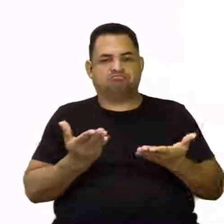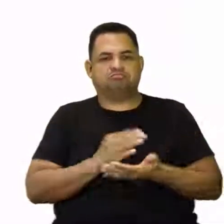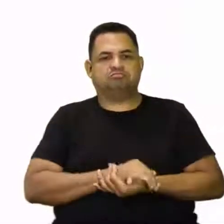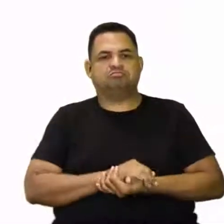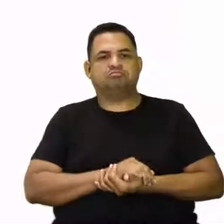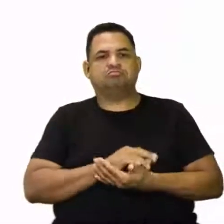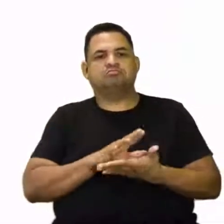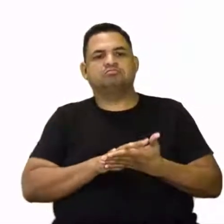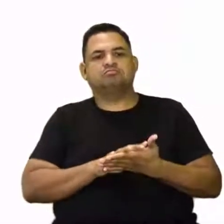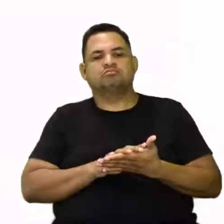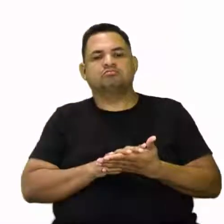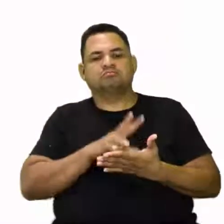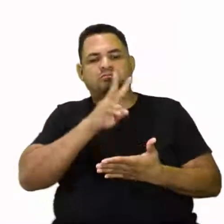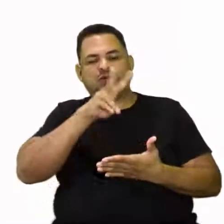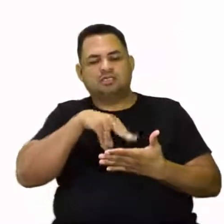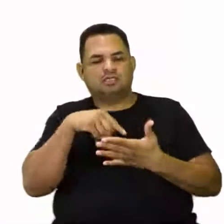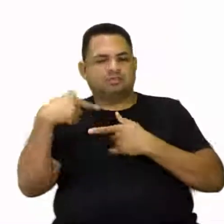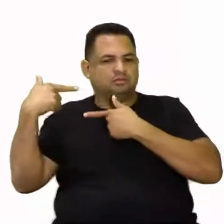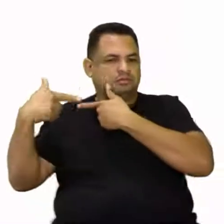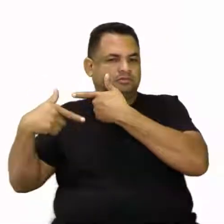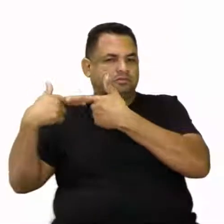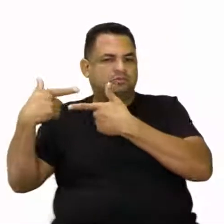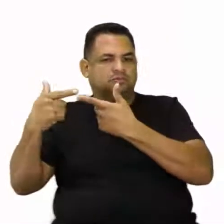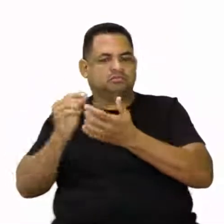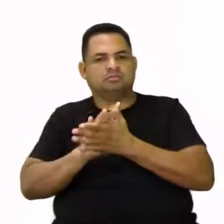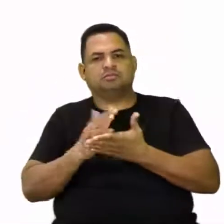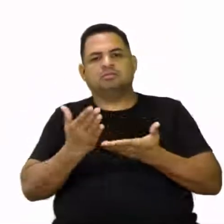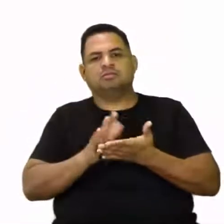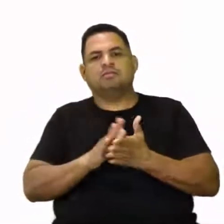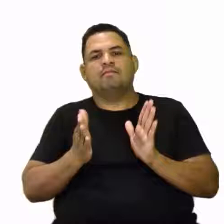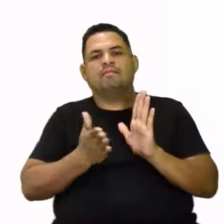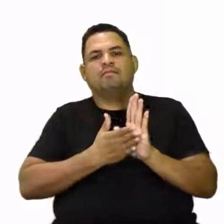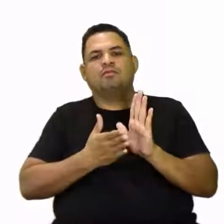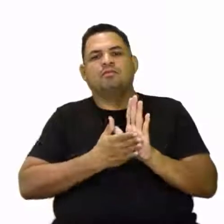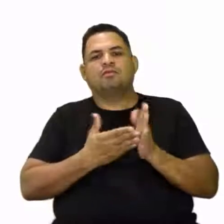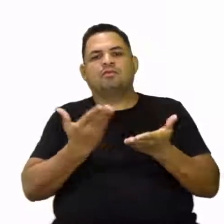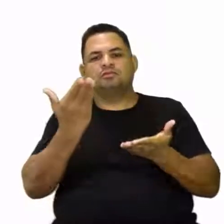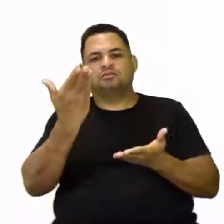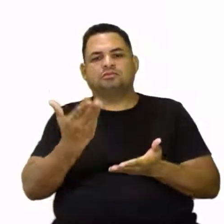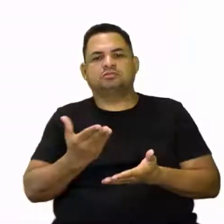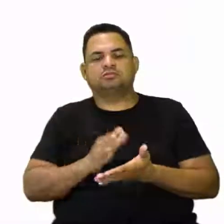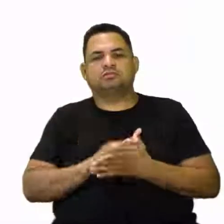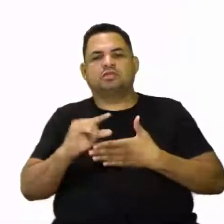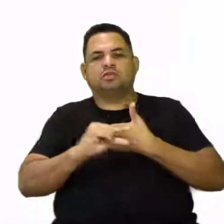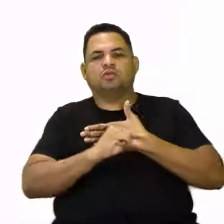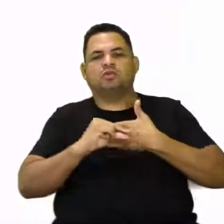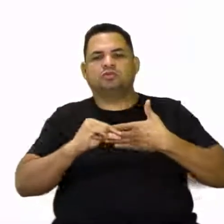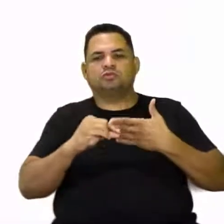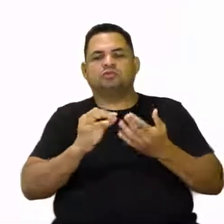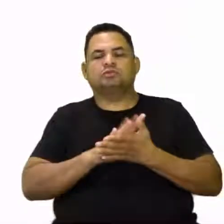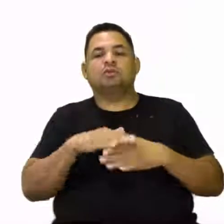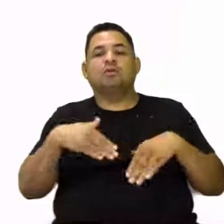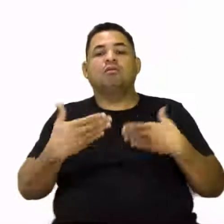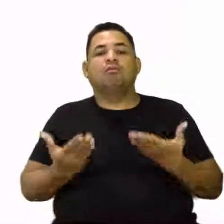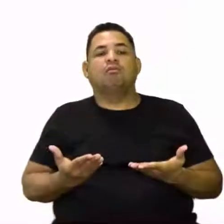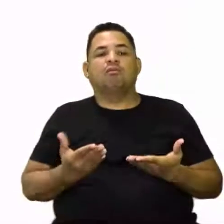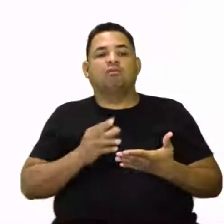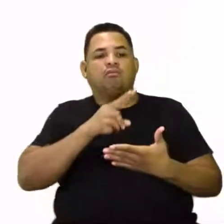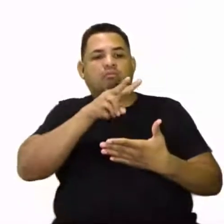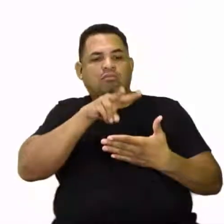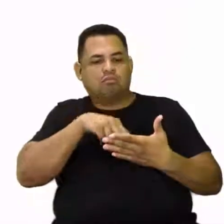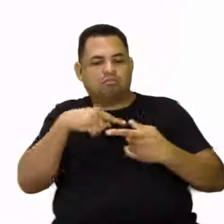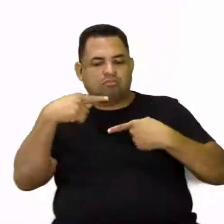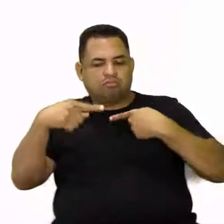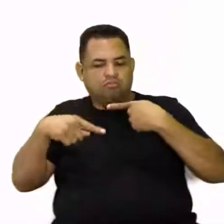Pela leitura tradicional, proposta pelo escritor. Como é que é a proposta dele? Lendo